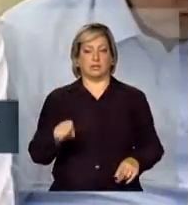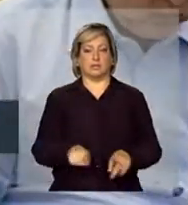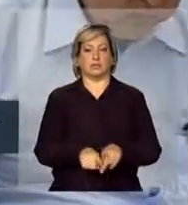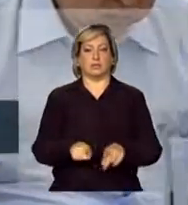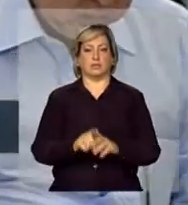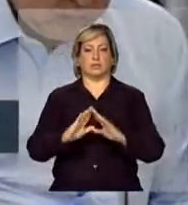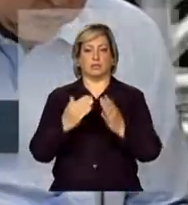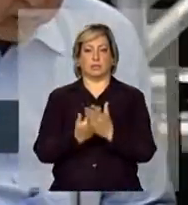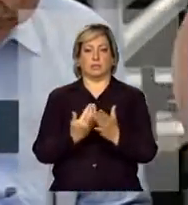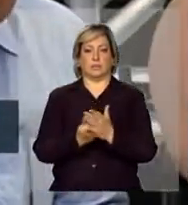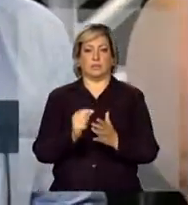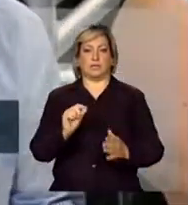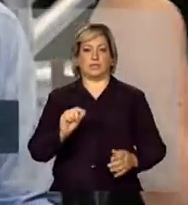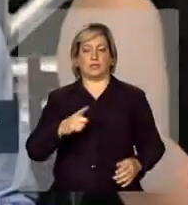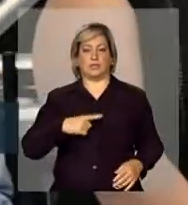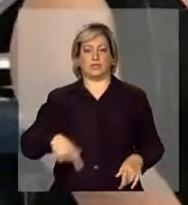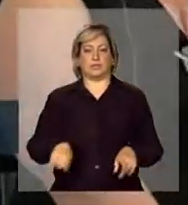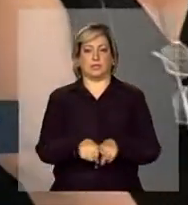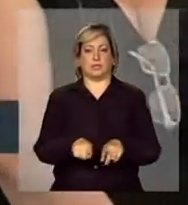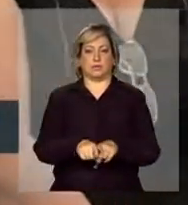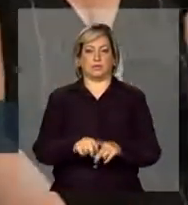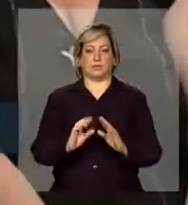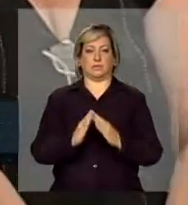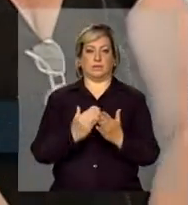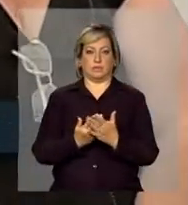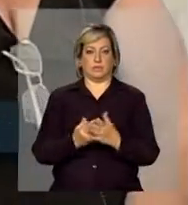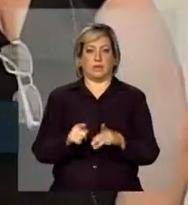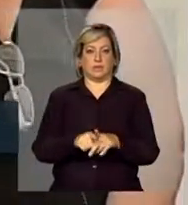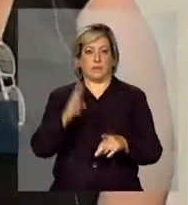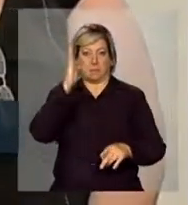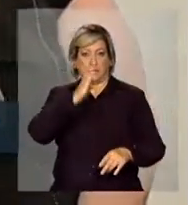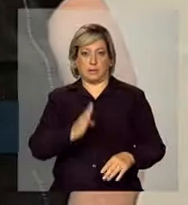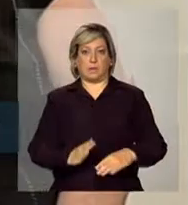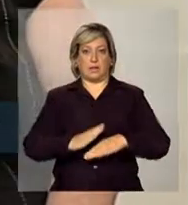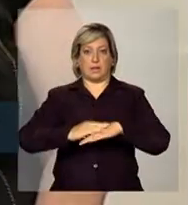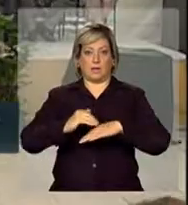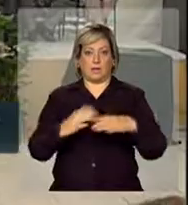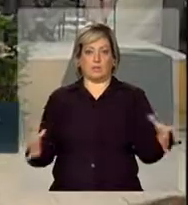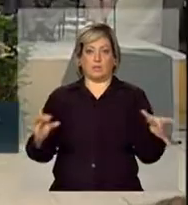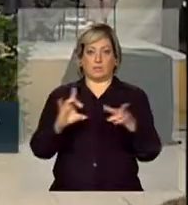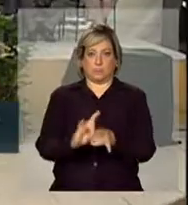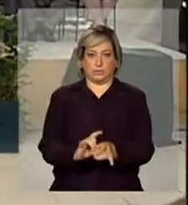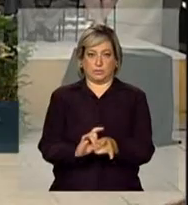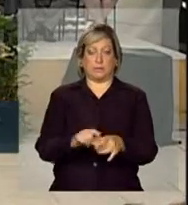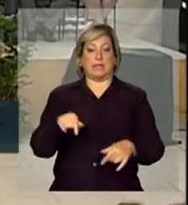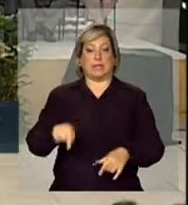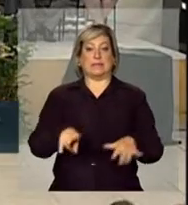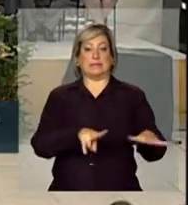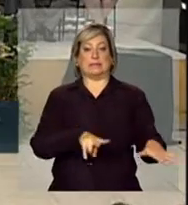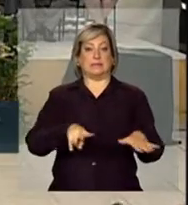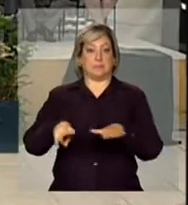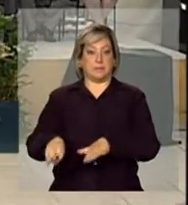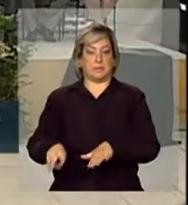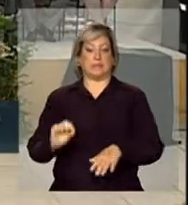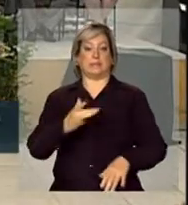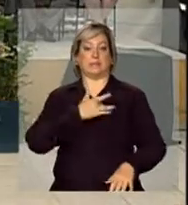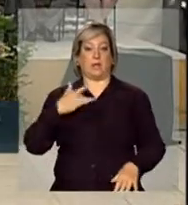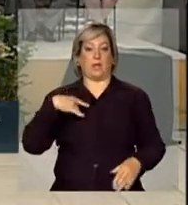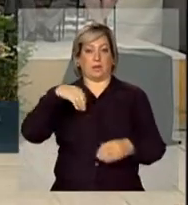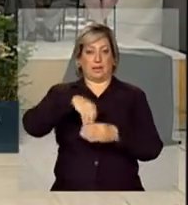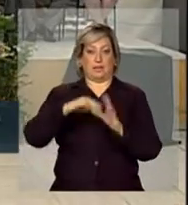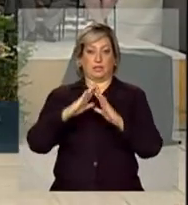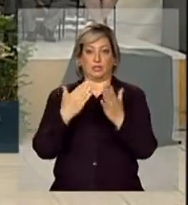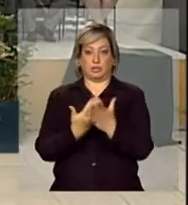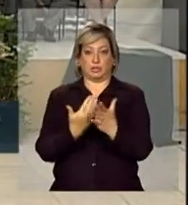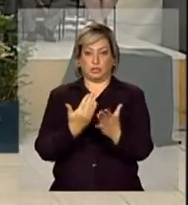sendo uma iniciativa integrada ao Brasil carinhoso e a semana saúde na escola